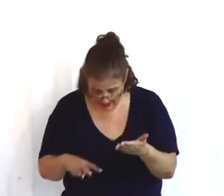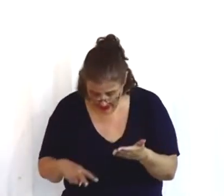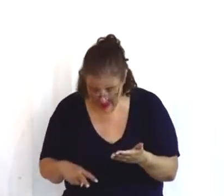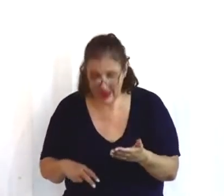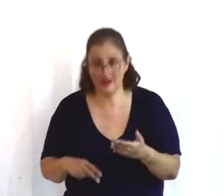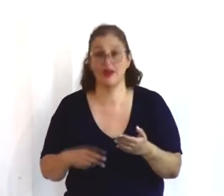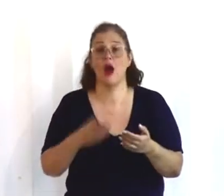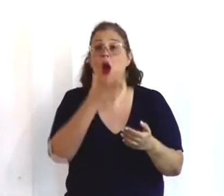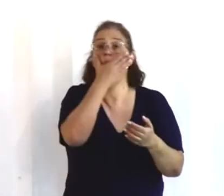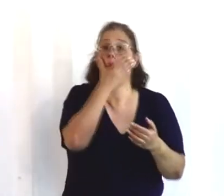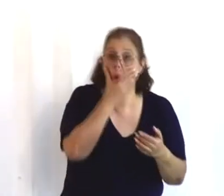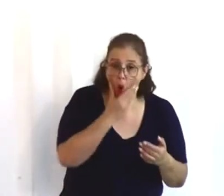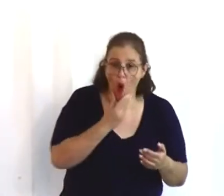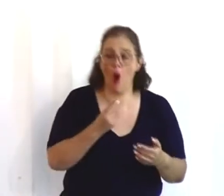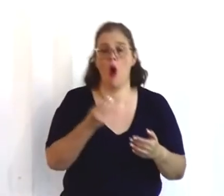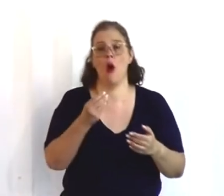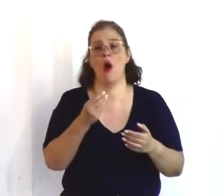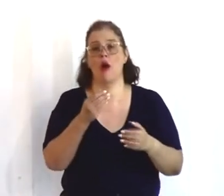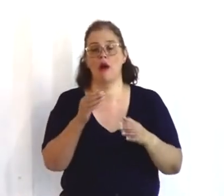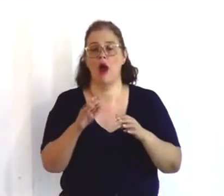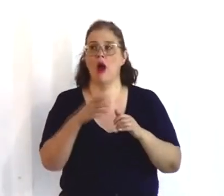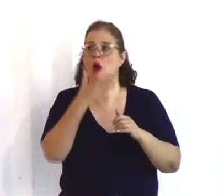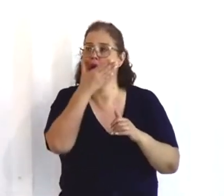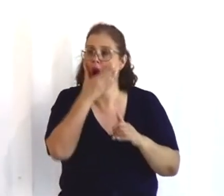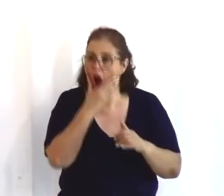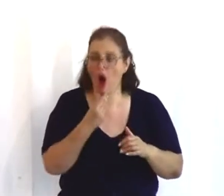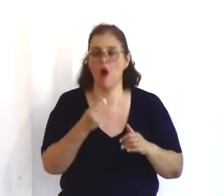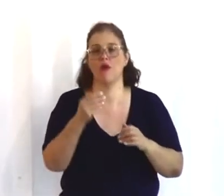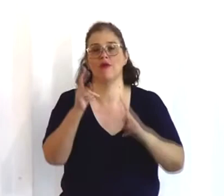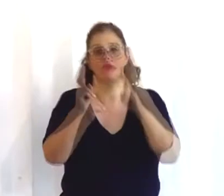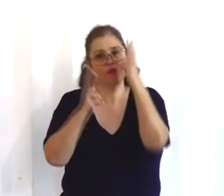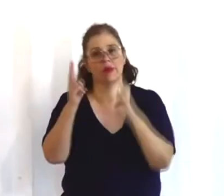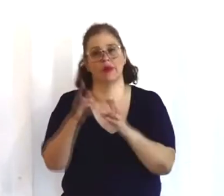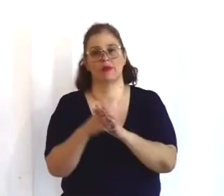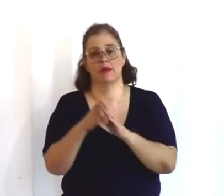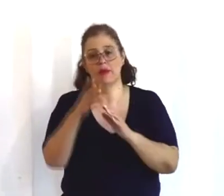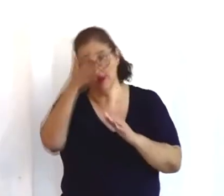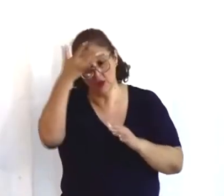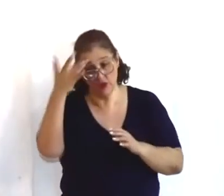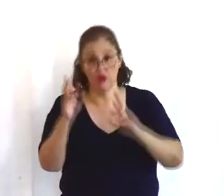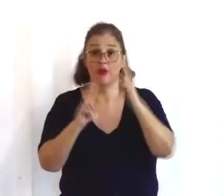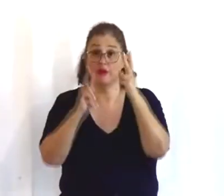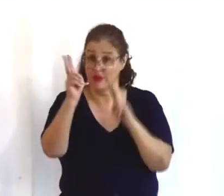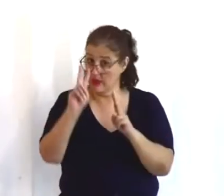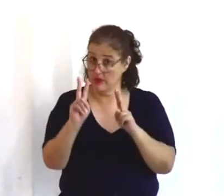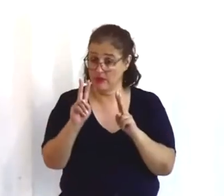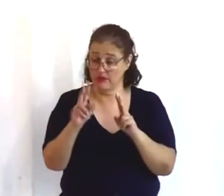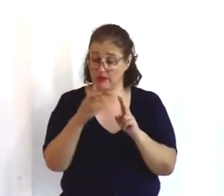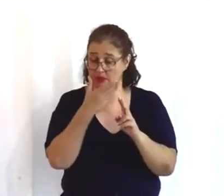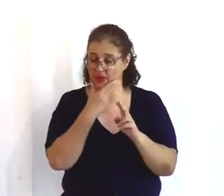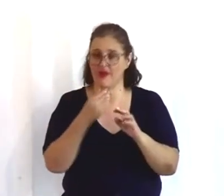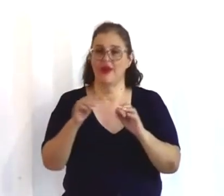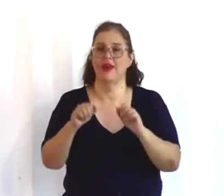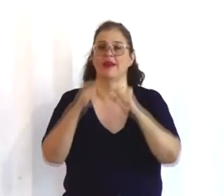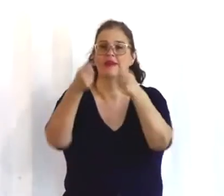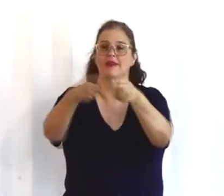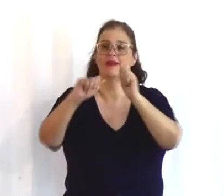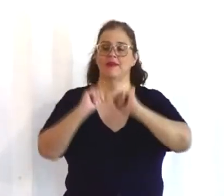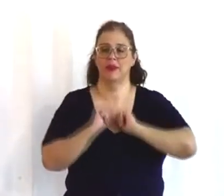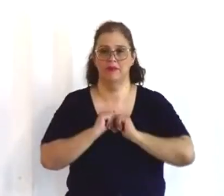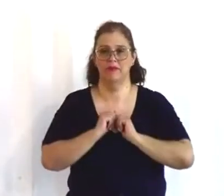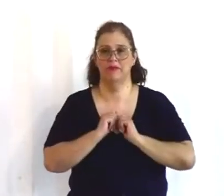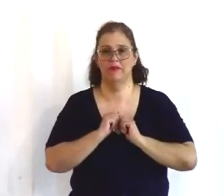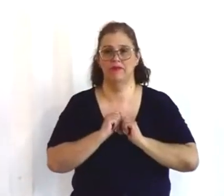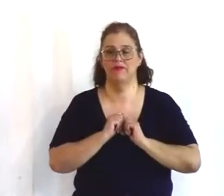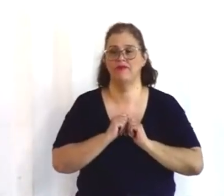ao vencedor. Você e eu somos mais que vencedores por meio daquele que nos amou, porque o leão da tribo de Judá, a